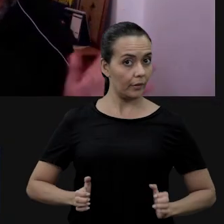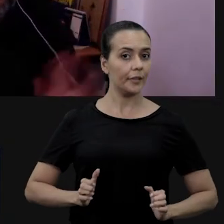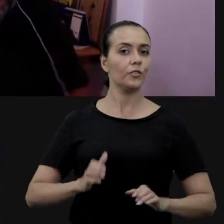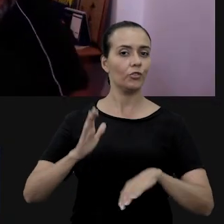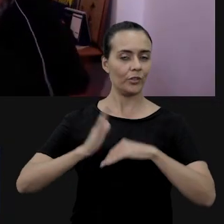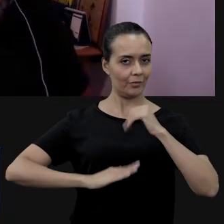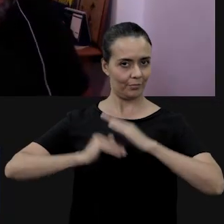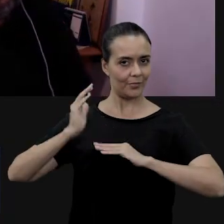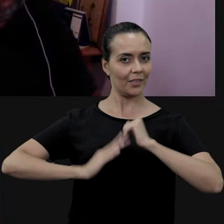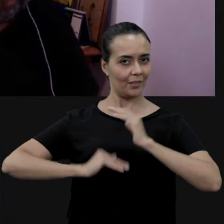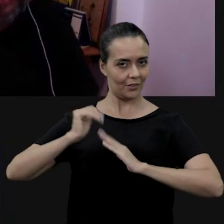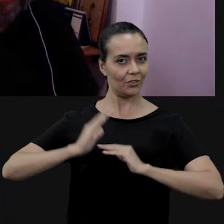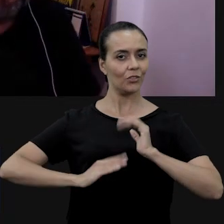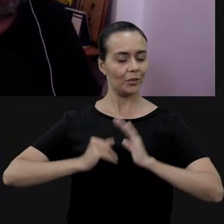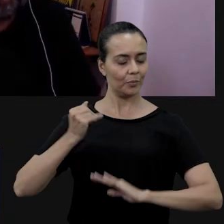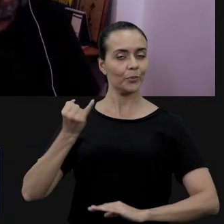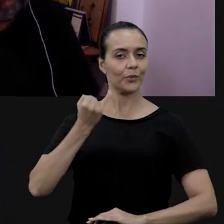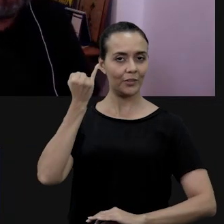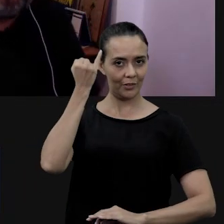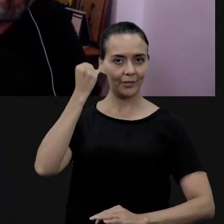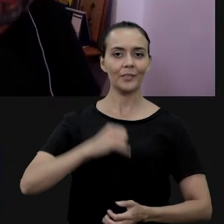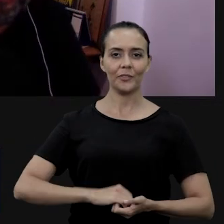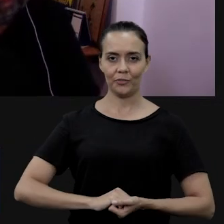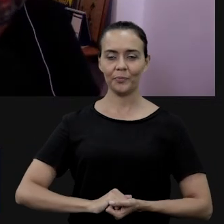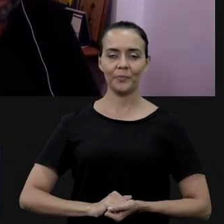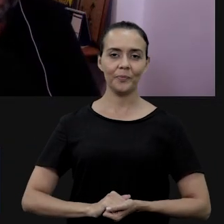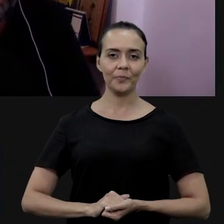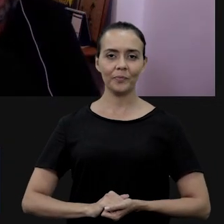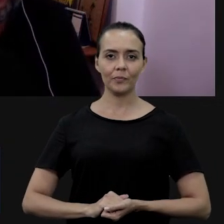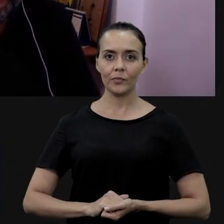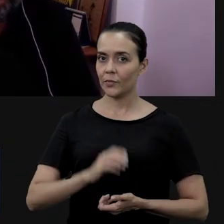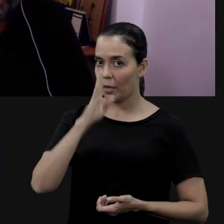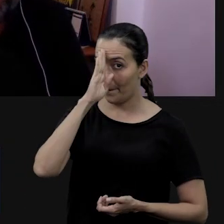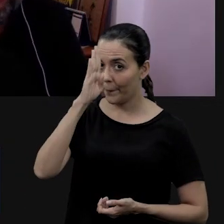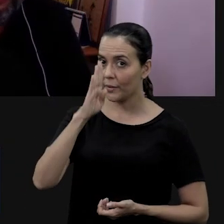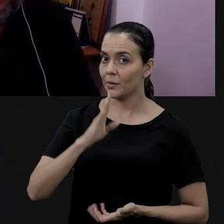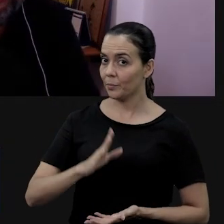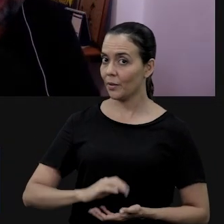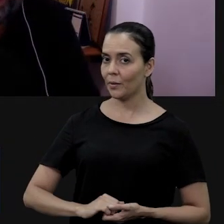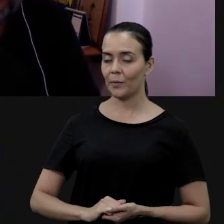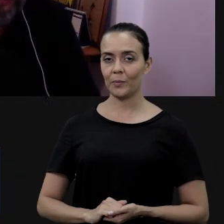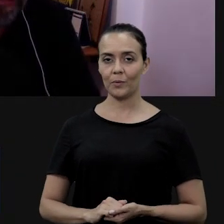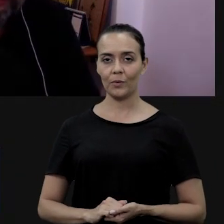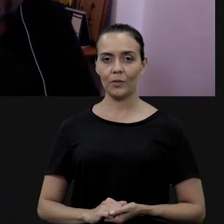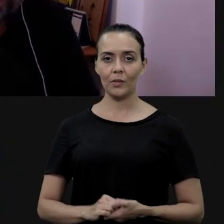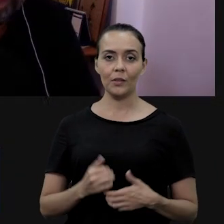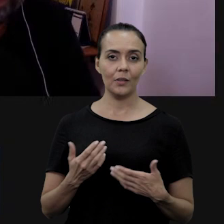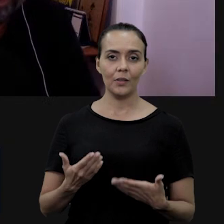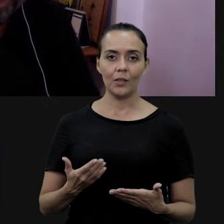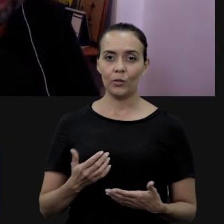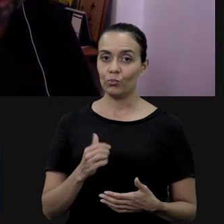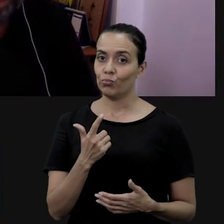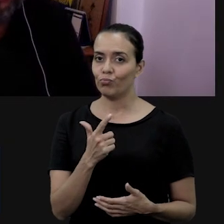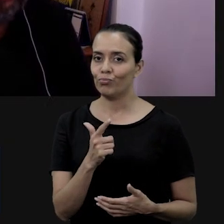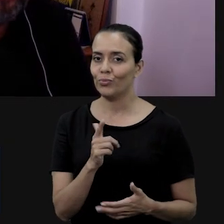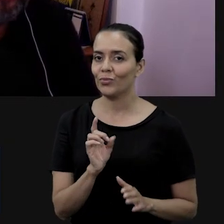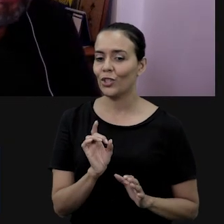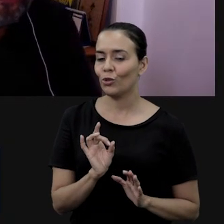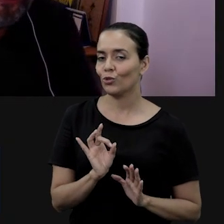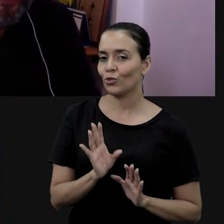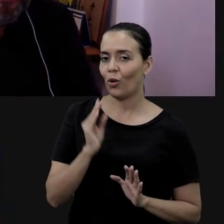essa parte profissional, ética da prática do set de filmagem é muito importante, é fundamental. Não vai